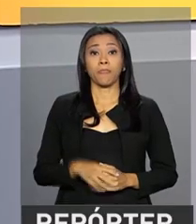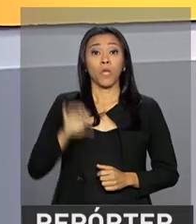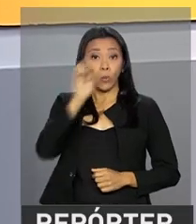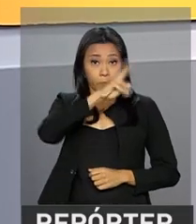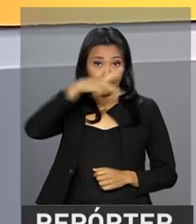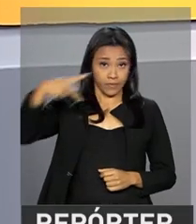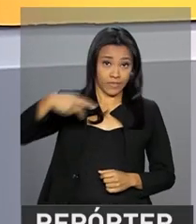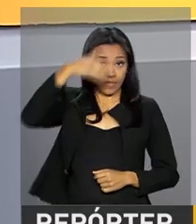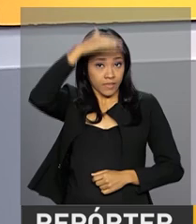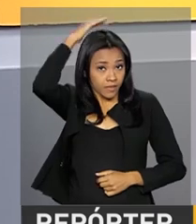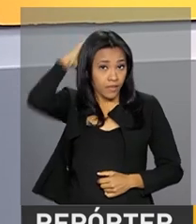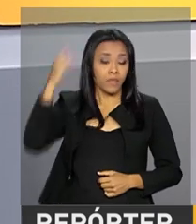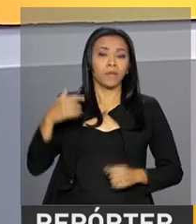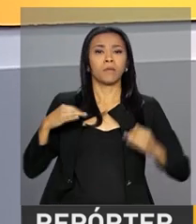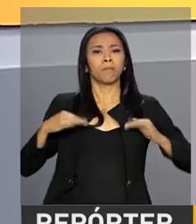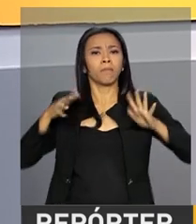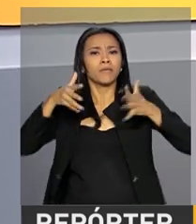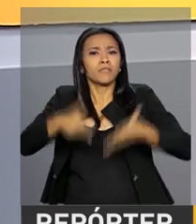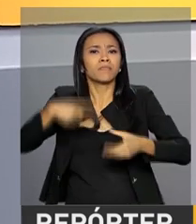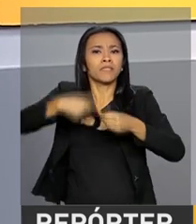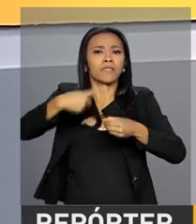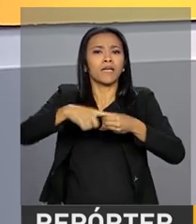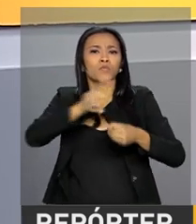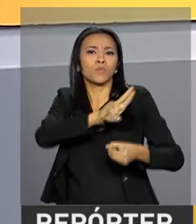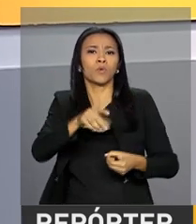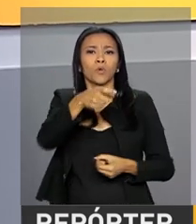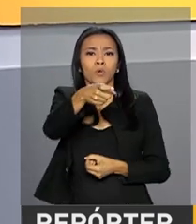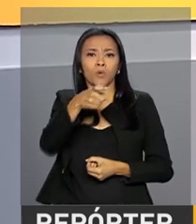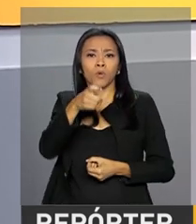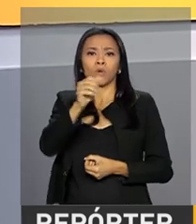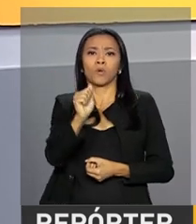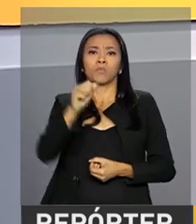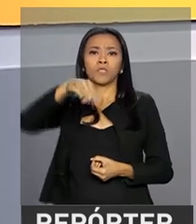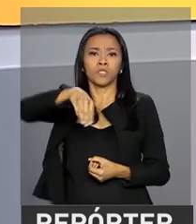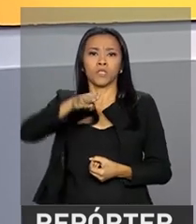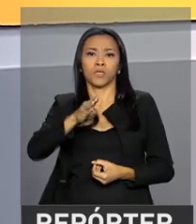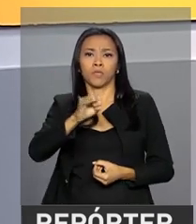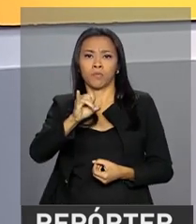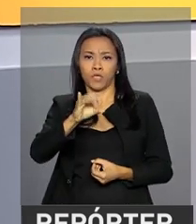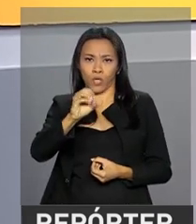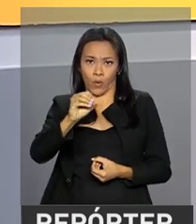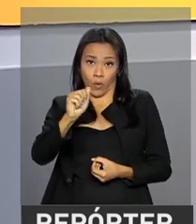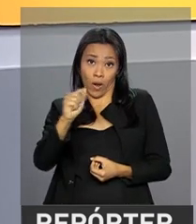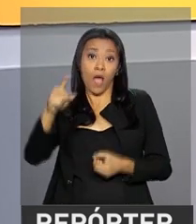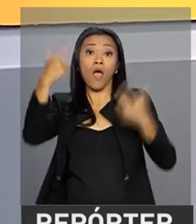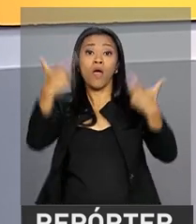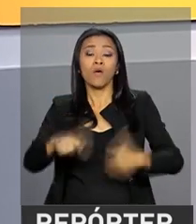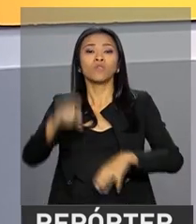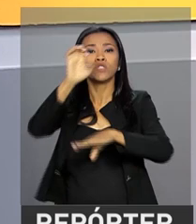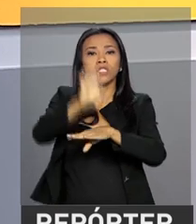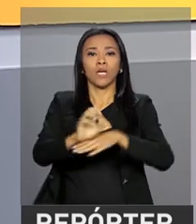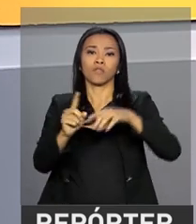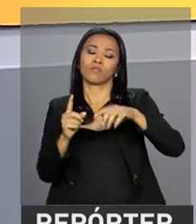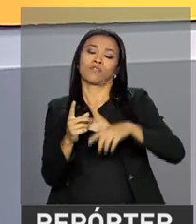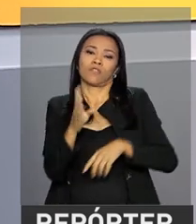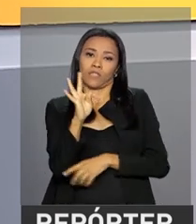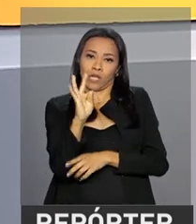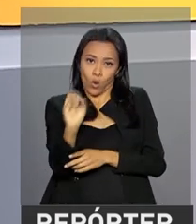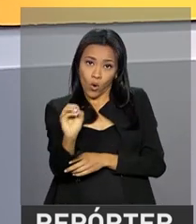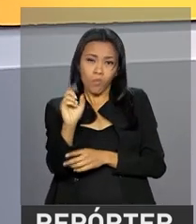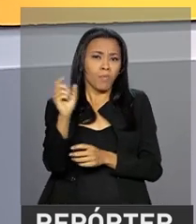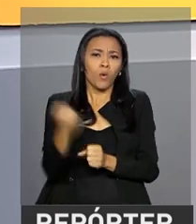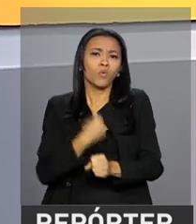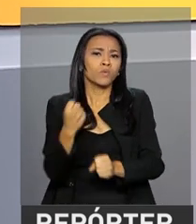presidente michel temer participa na cidade de xambioá no tocantins da cerimônia para autorizar o início da construção de uma ponte